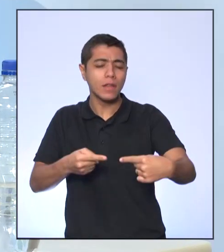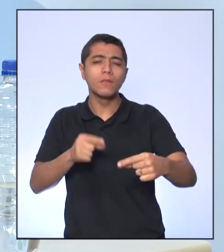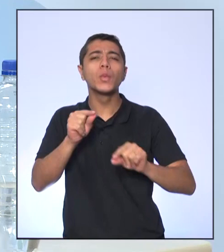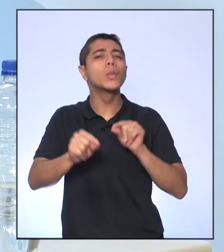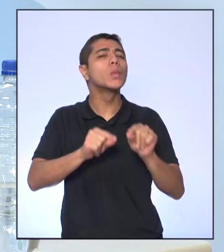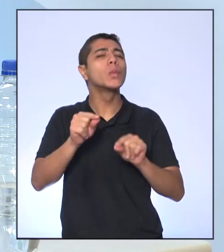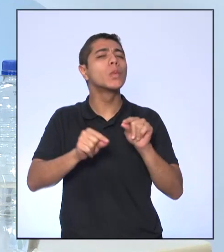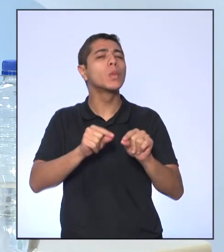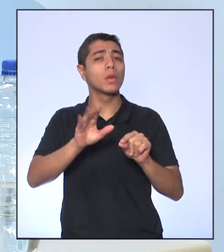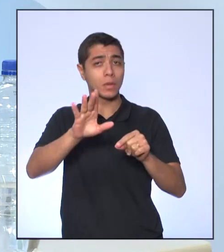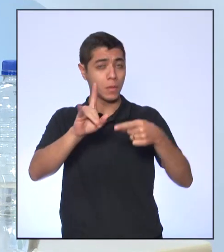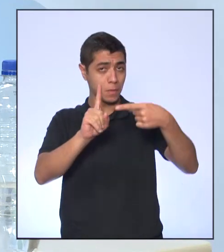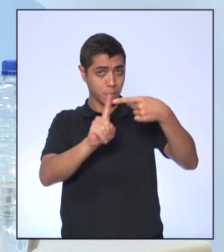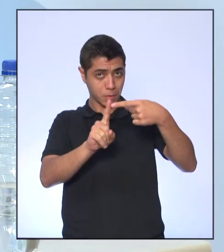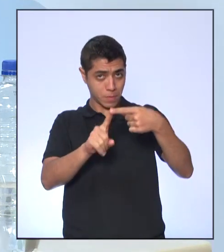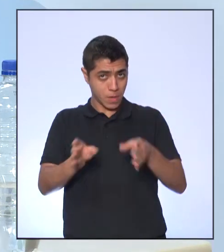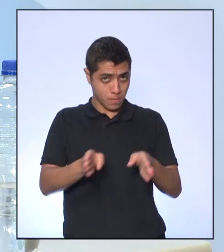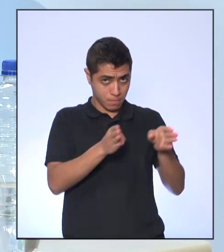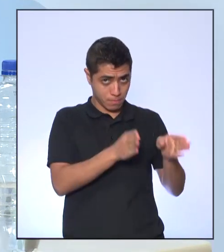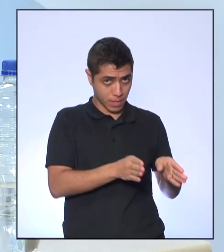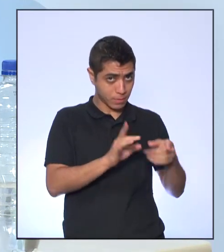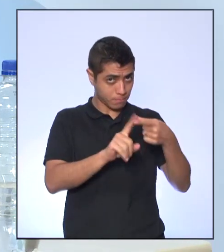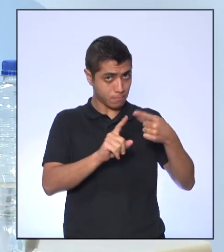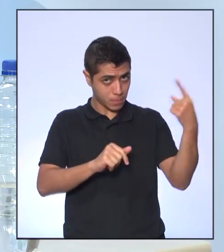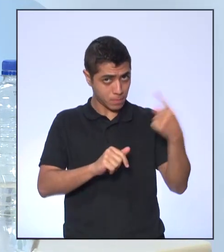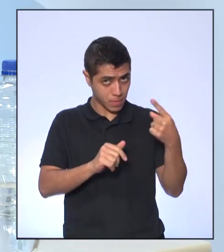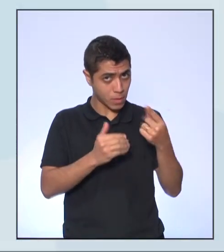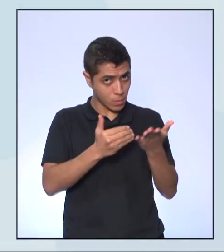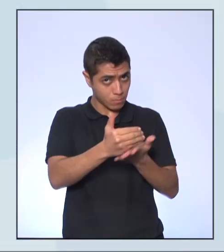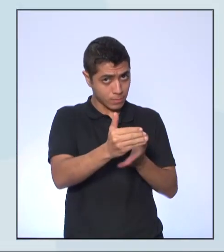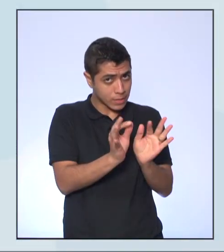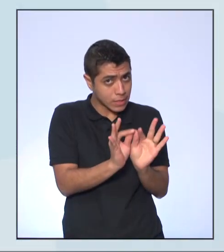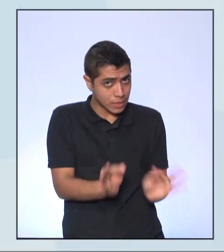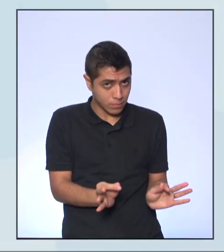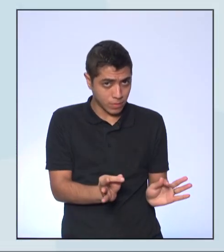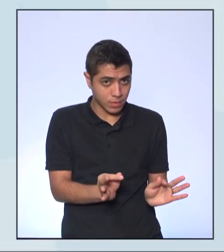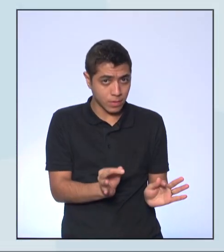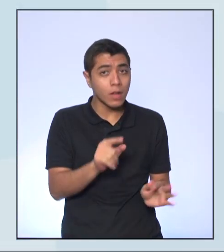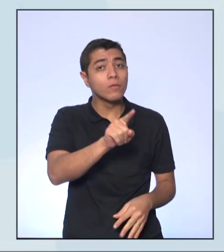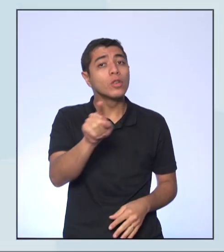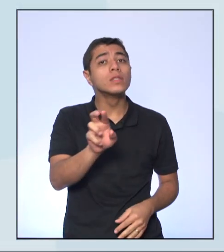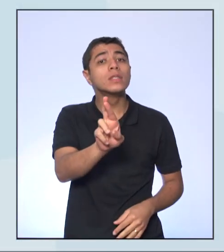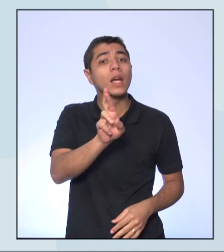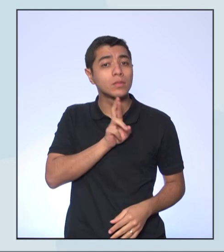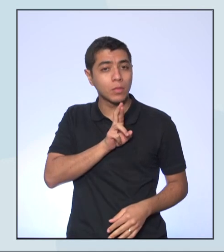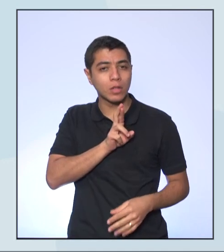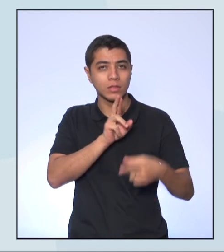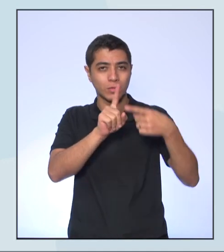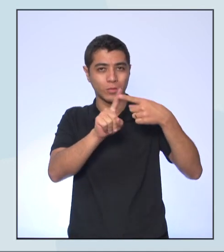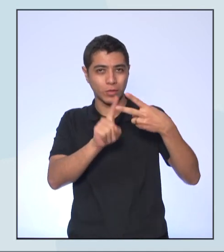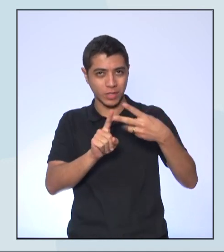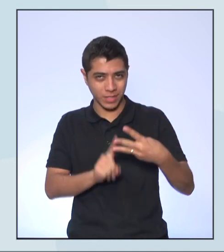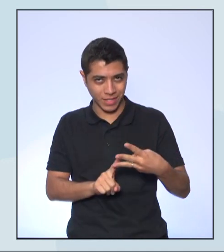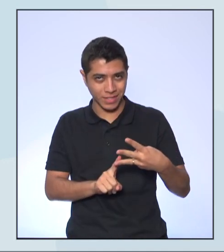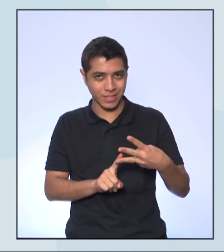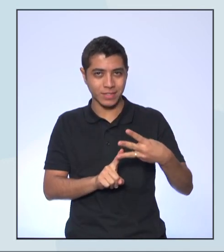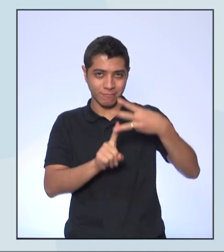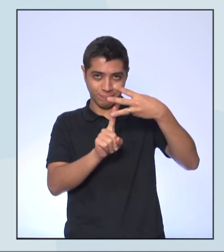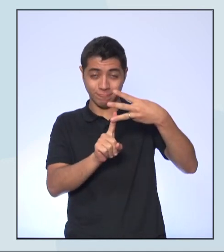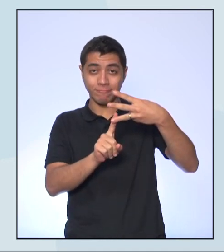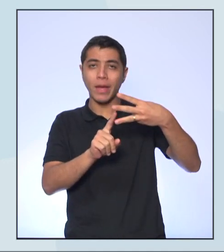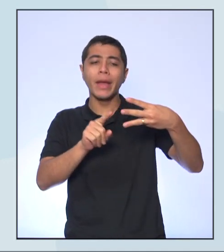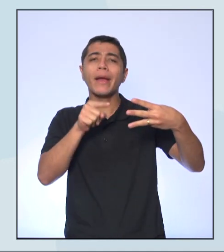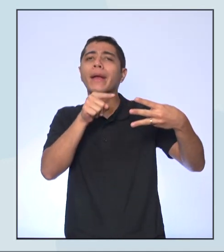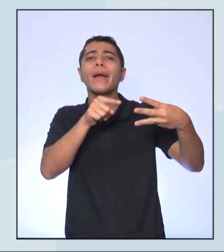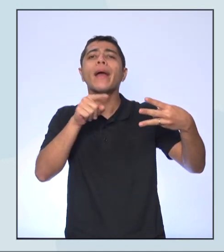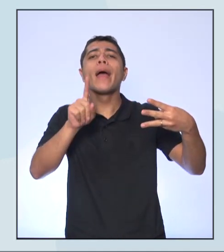A primeira parte dele é bem simplesinha, certo? Vocês só vão falar para mim se esses 3 fenômenos aí que aparecem, se eles são químicos ou